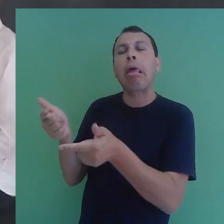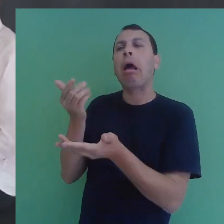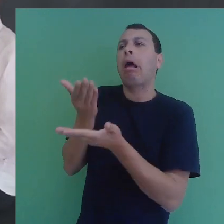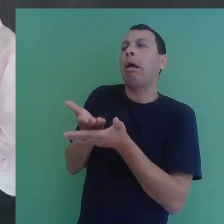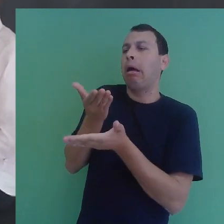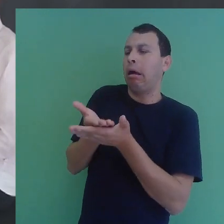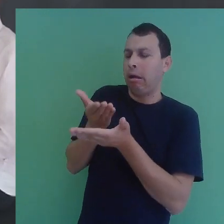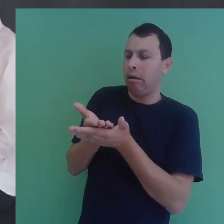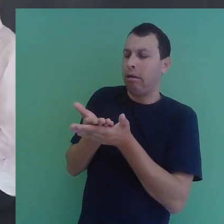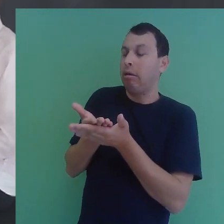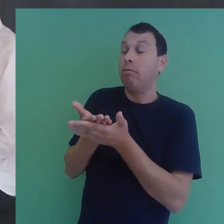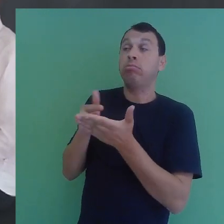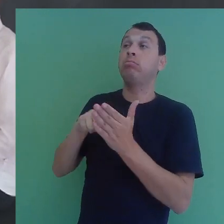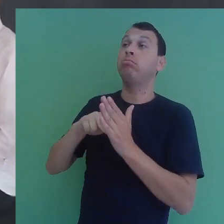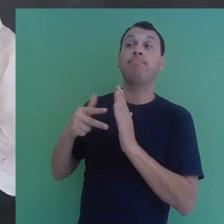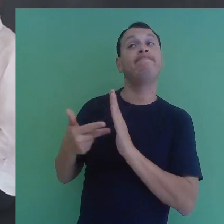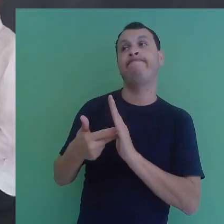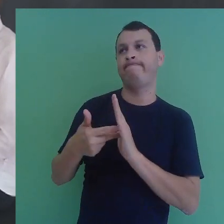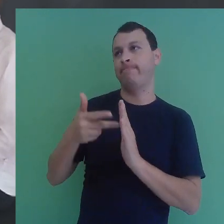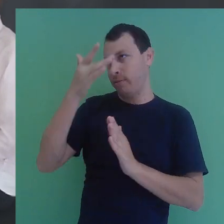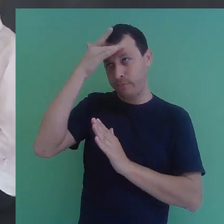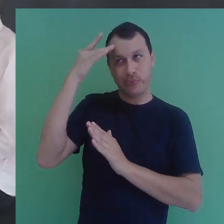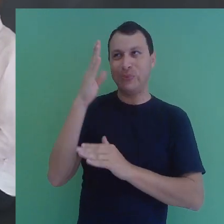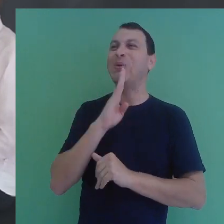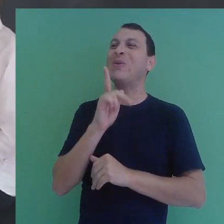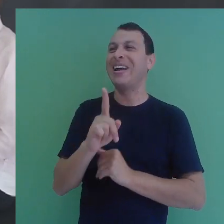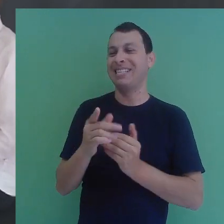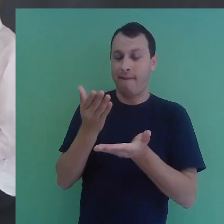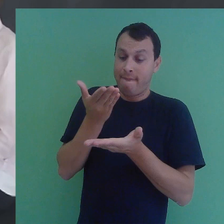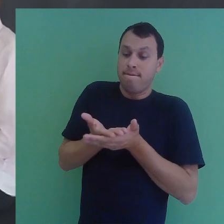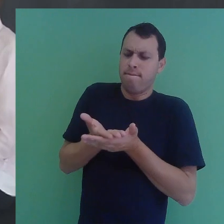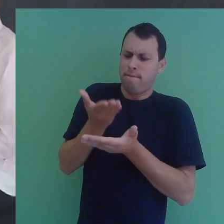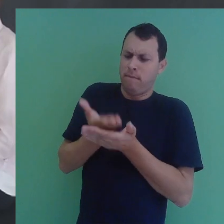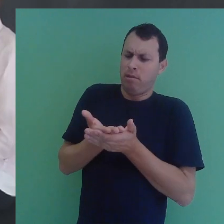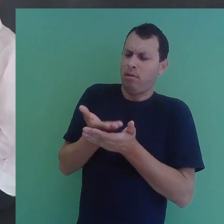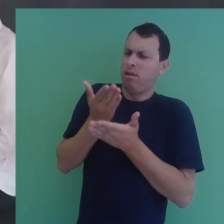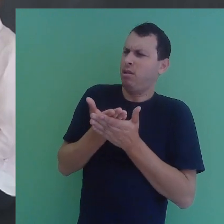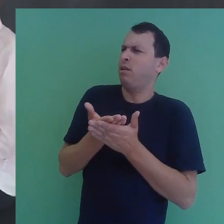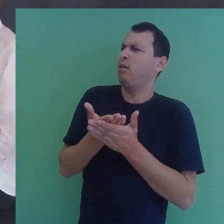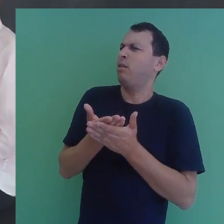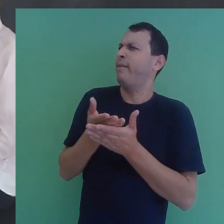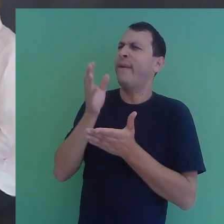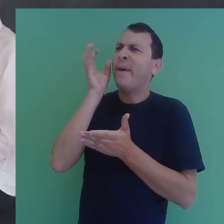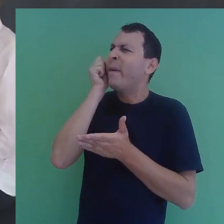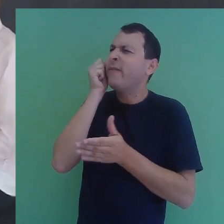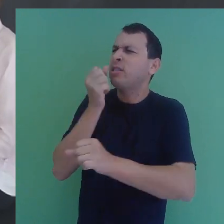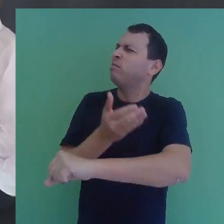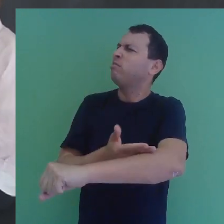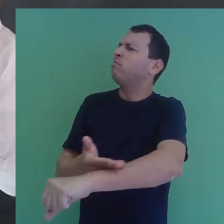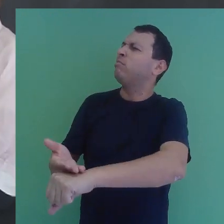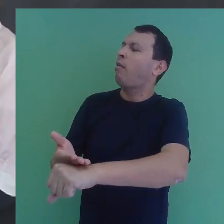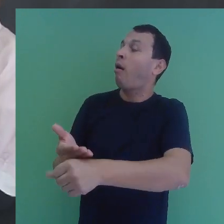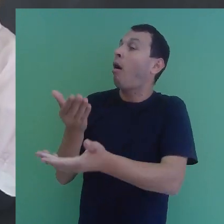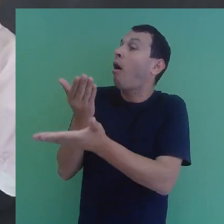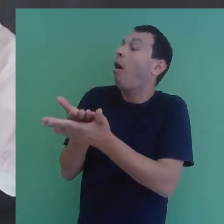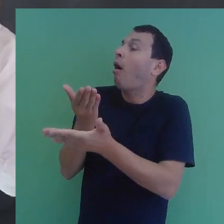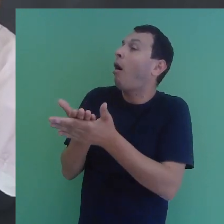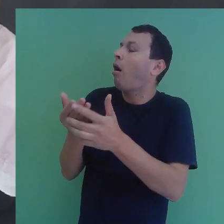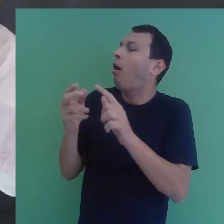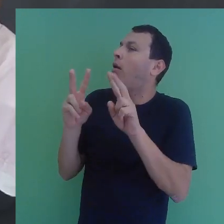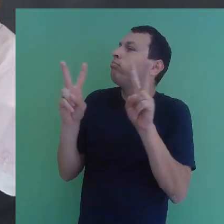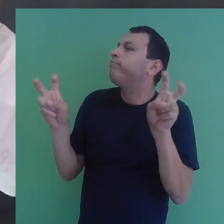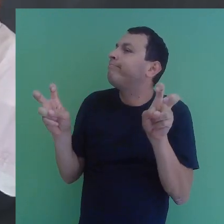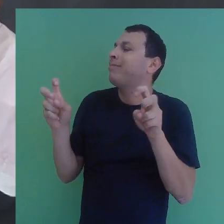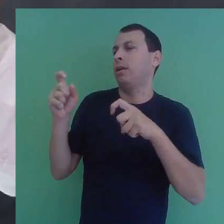né? Pra quem não conhece, Libras, né? Não, é algo natural. Só que pra gente tem outro significado, porque a nossa língua, a